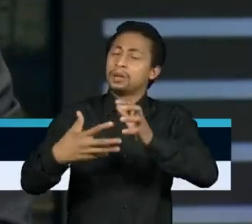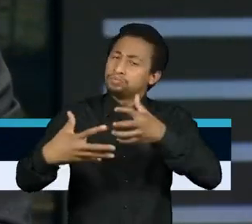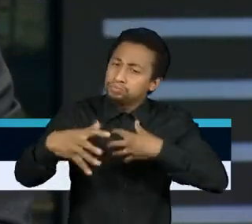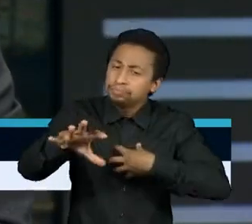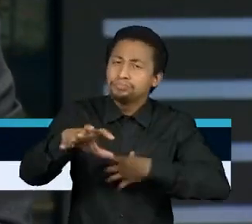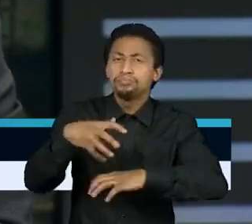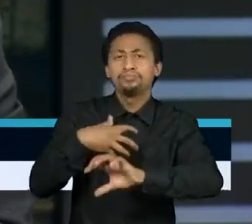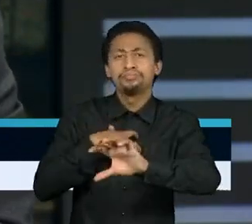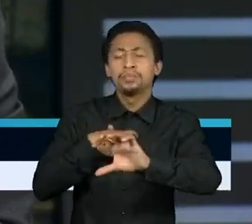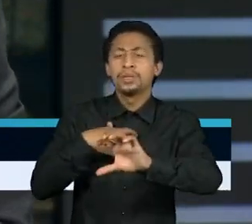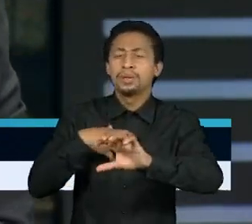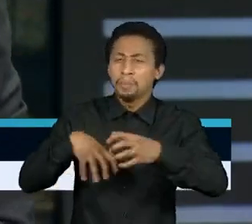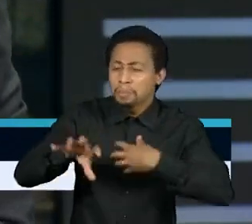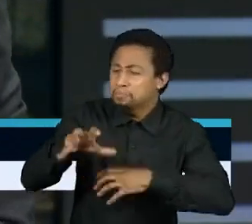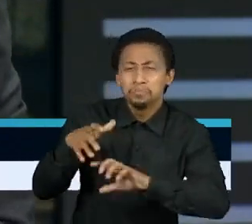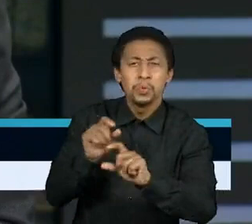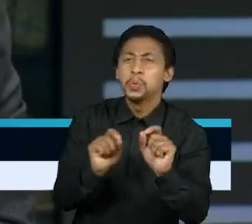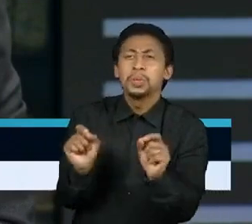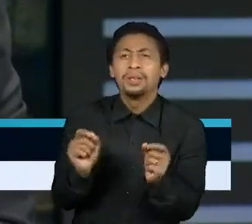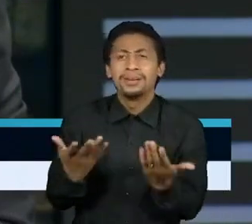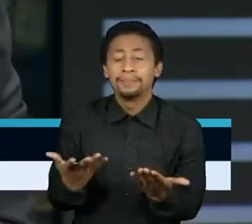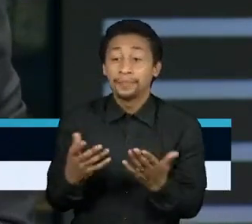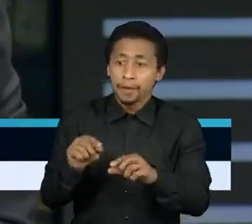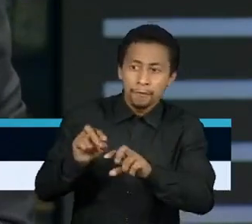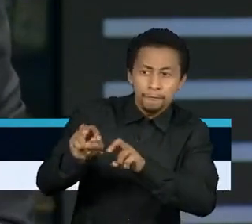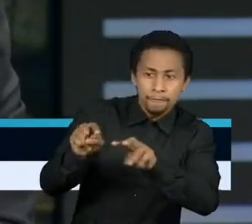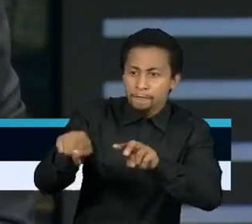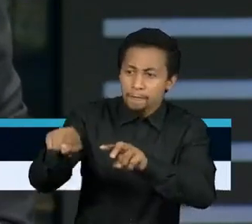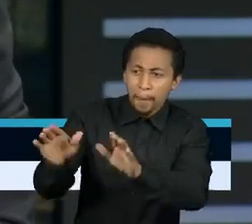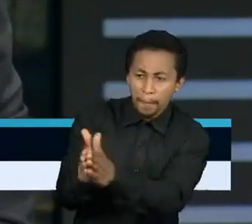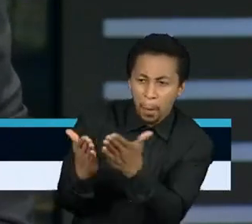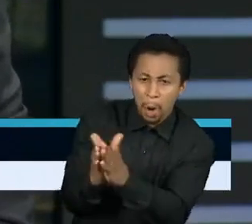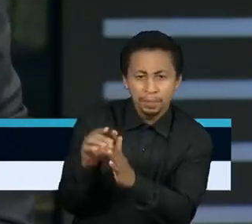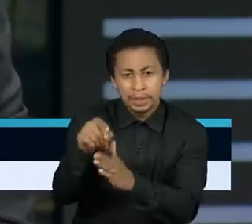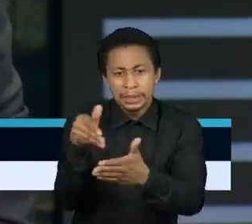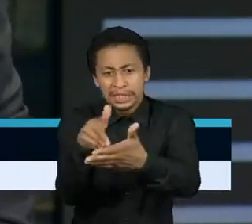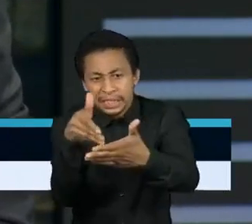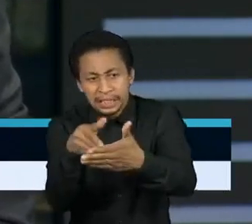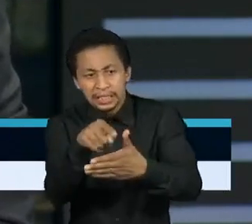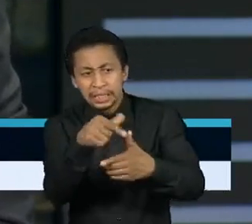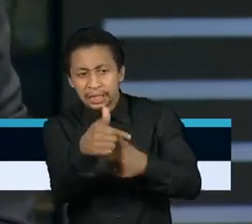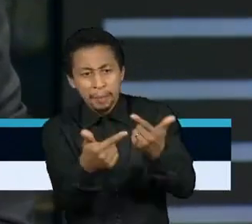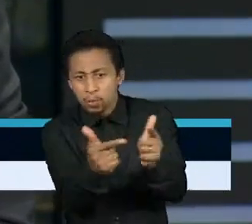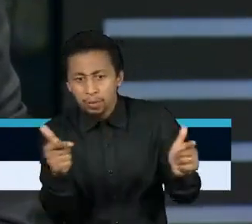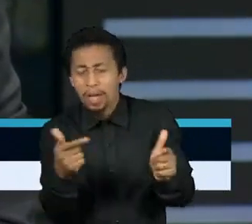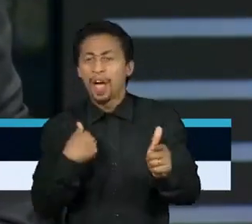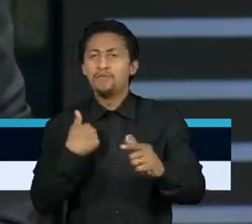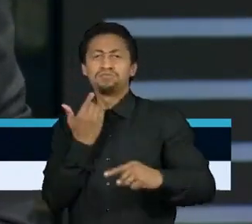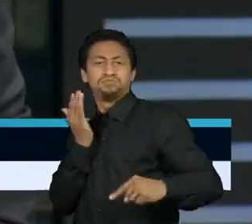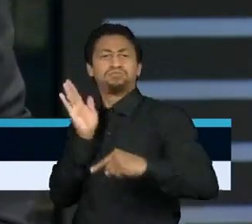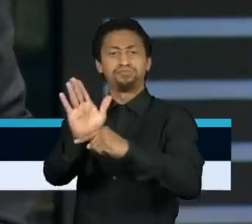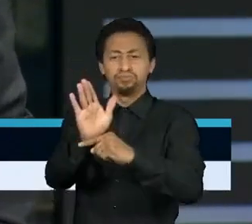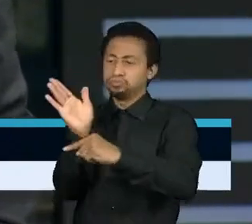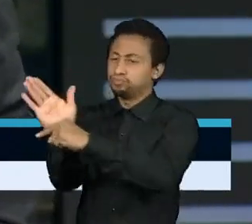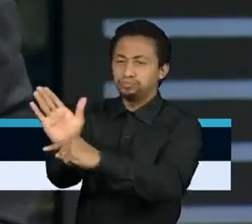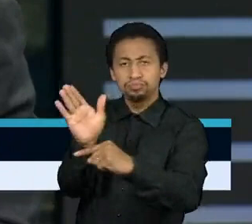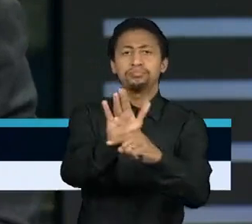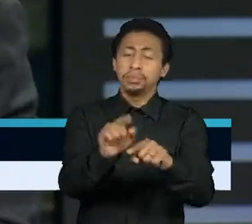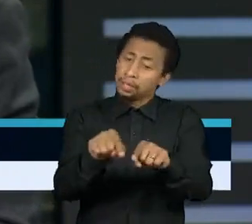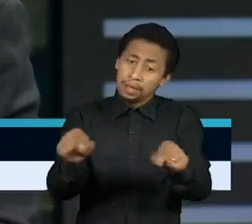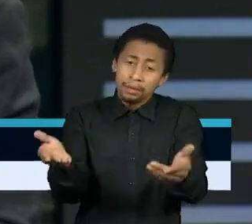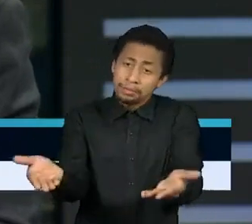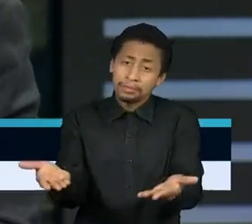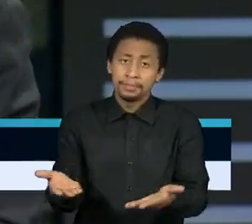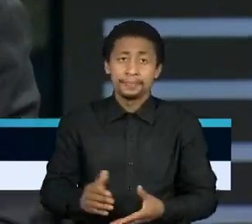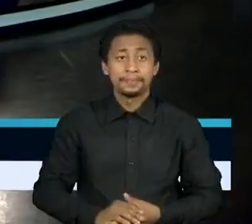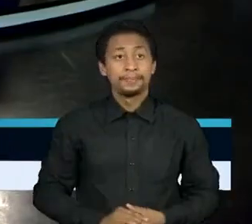é empatia? É aquela capacidade de compreender o desafio que os eleitores e que o cidadão comum está enfrentando no Brasil hoje.